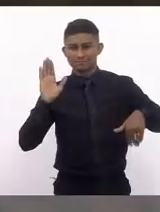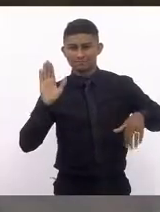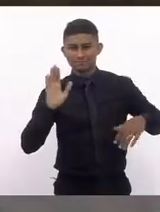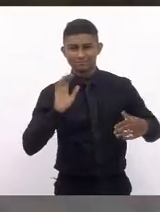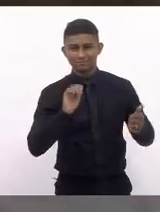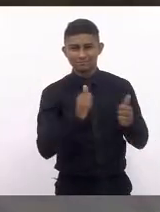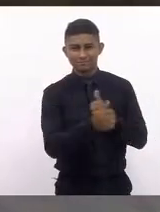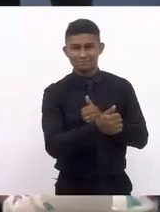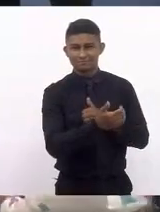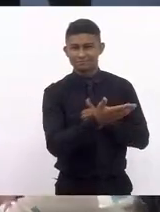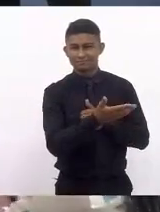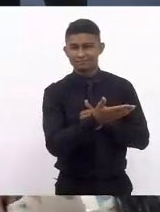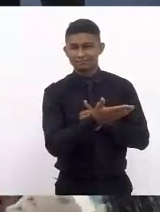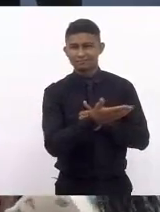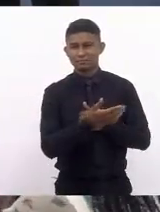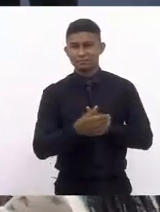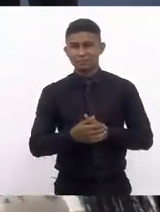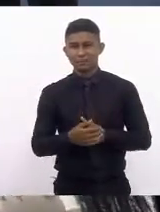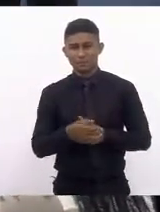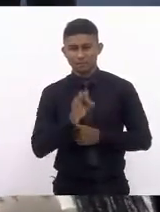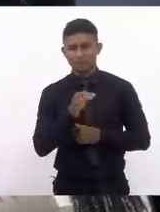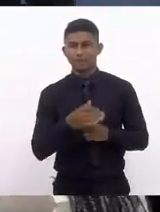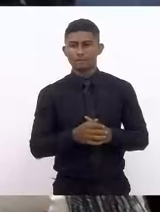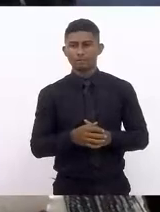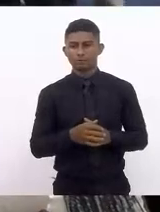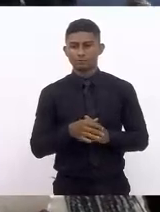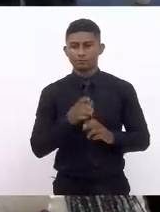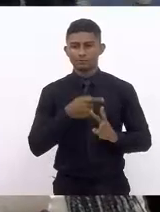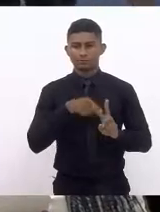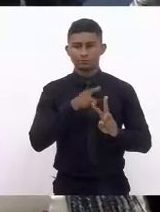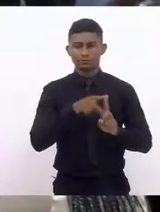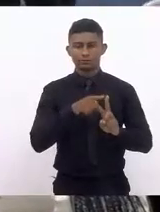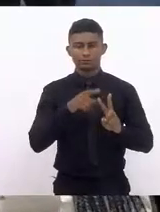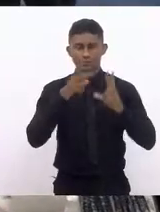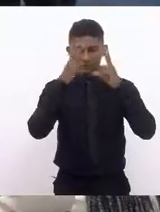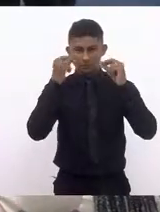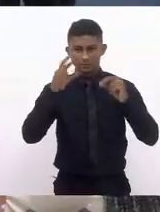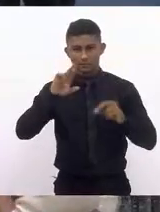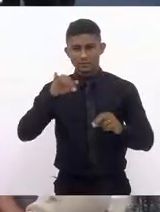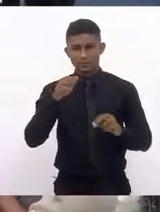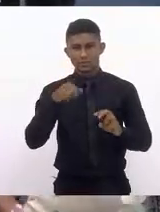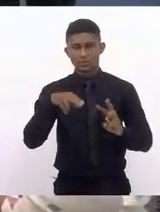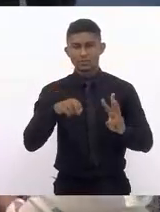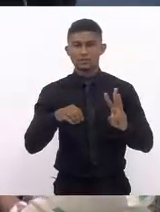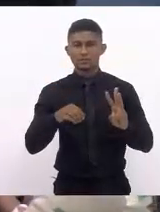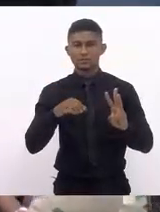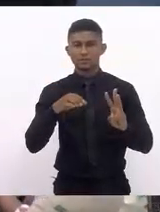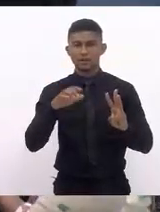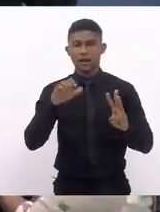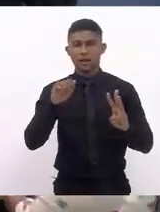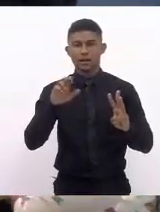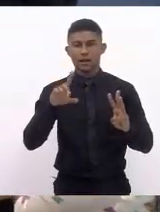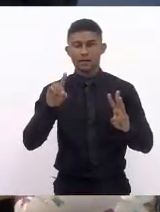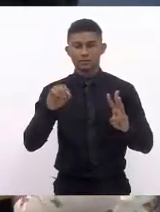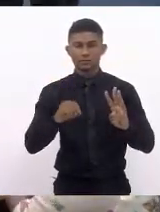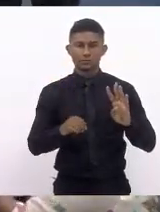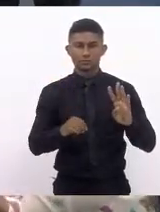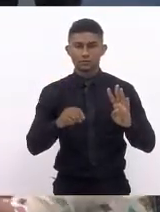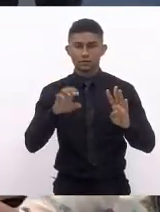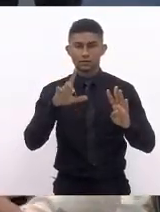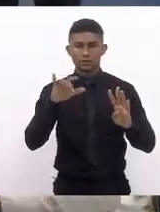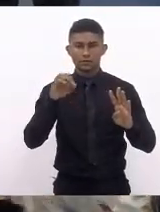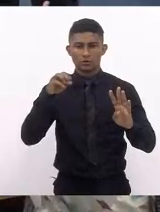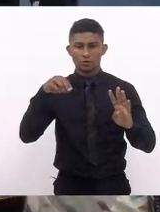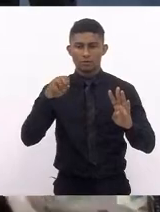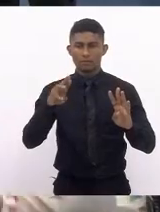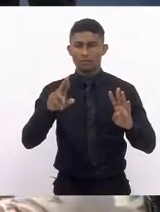só que colegas o parecer irritado enfermeira Rejane deputado Carlos minc Bebeto Deputado ele o amarro e